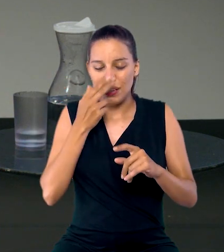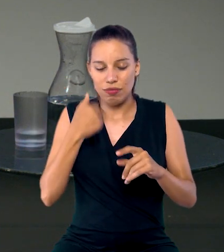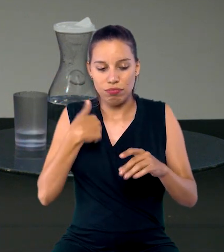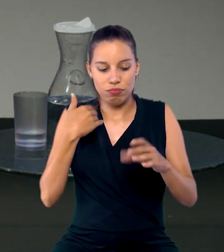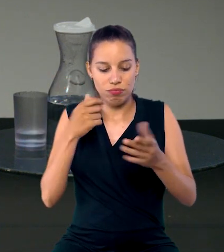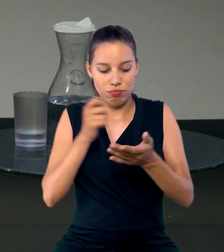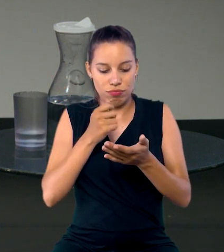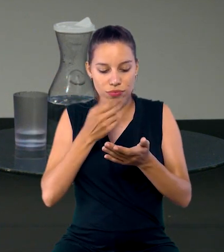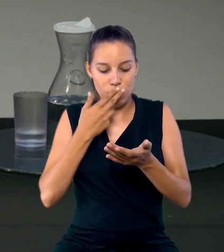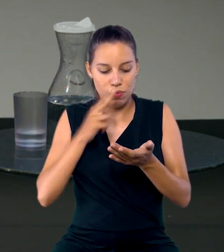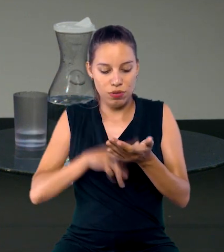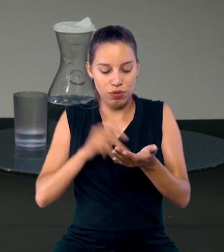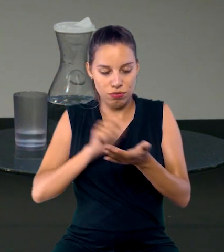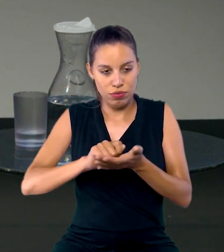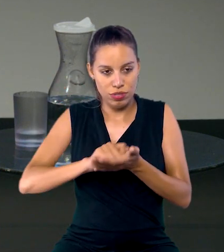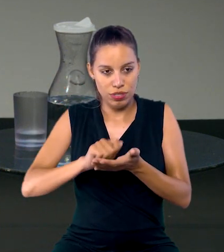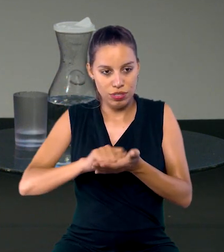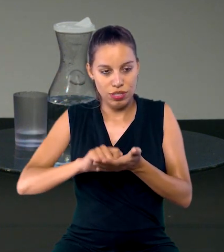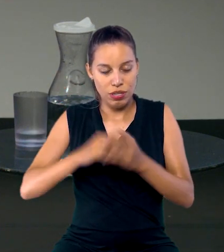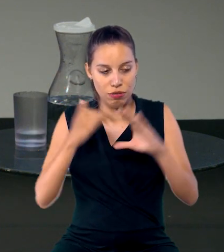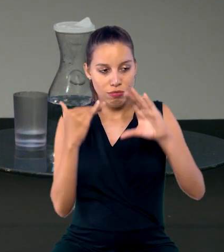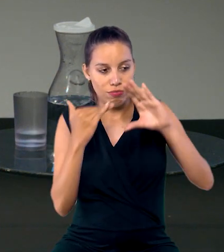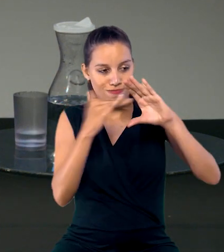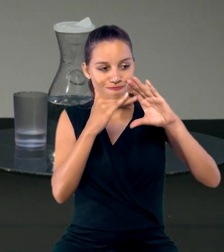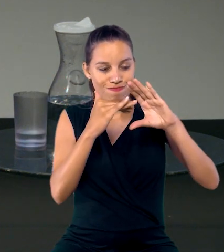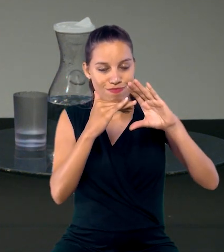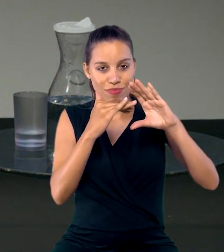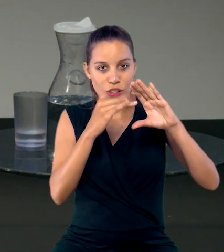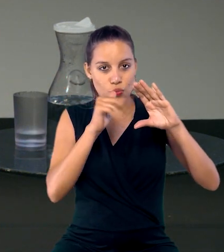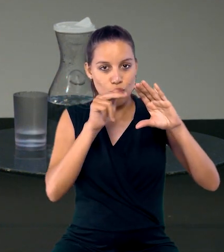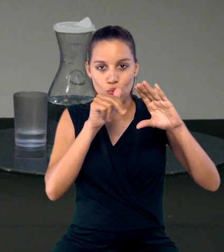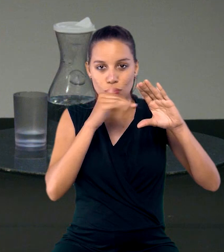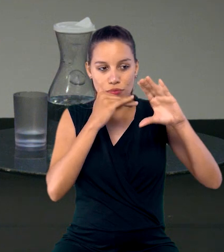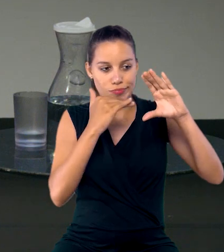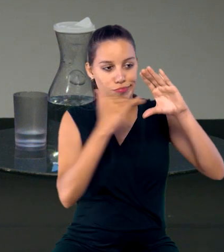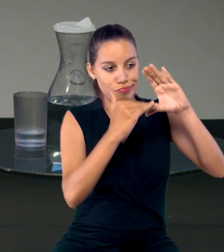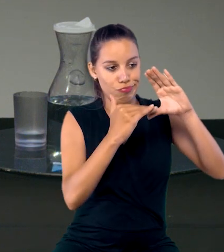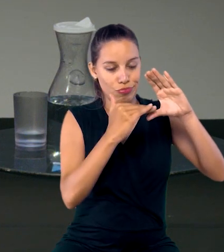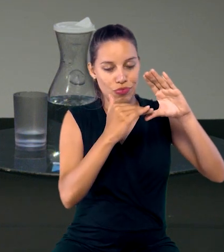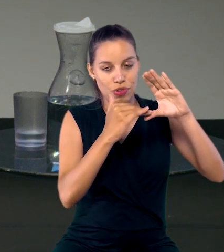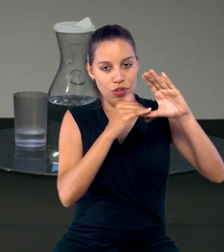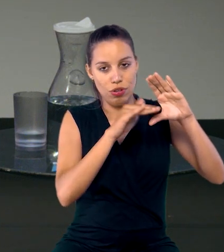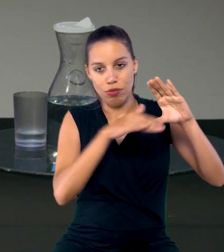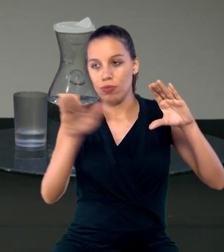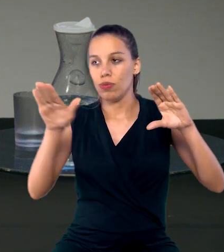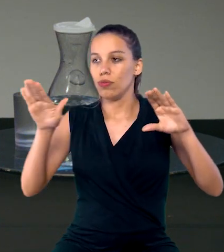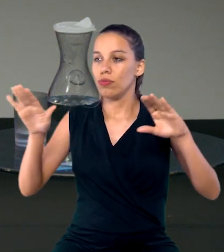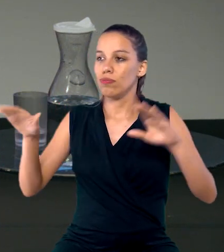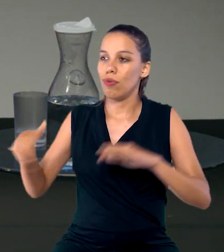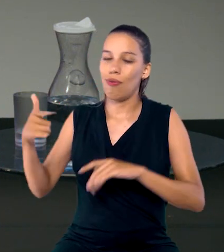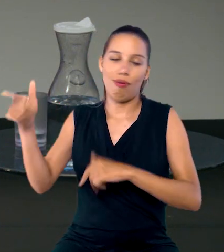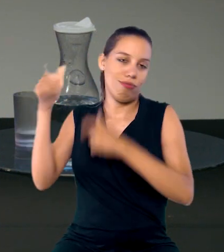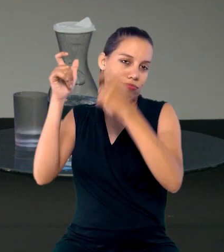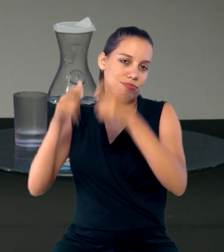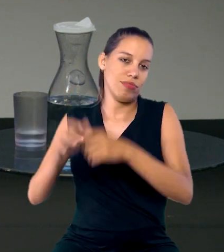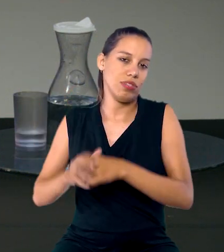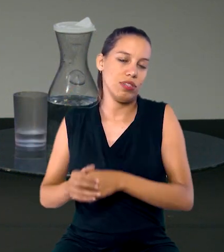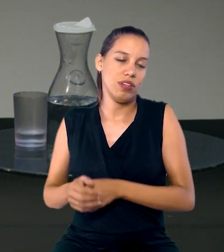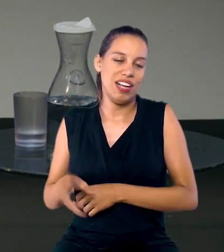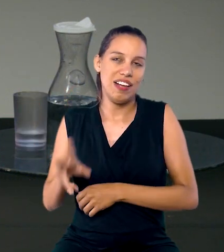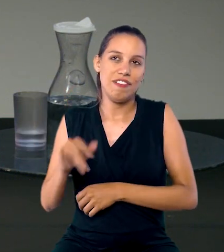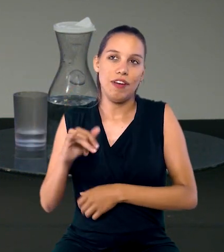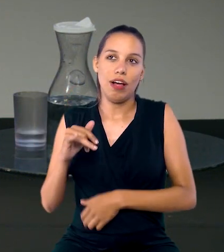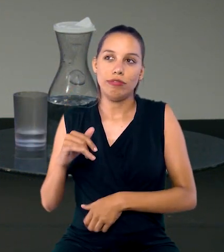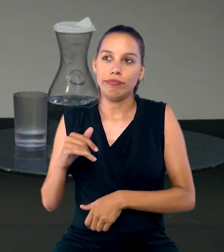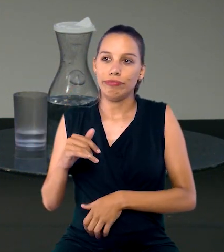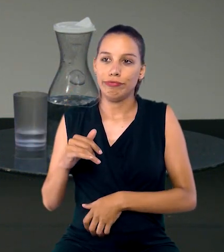extraviam. Hoje não se escreve mais cartas, né? Mas assim, são cartas que se extraviam. Elas